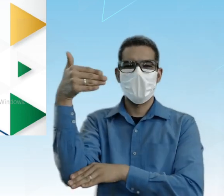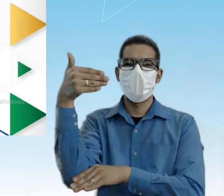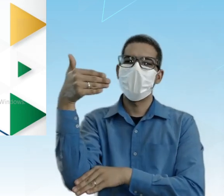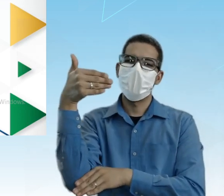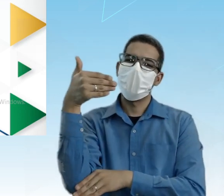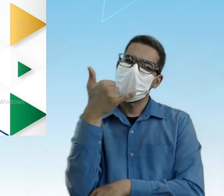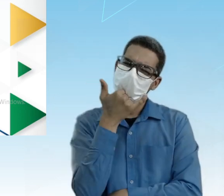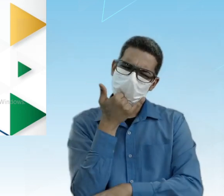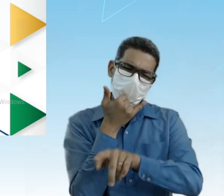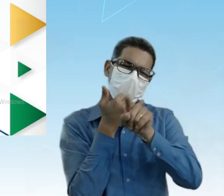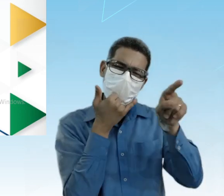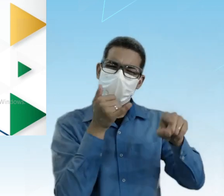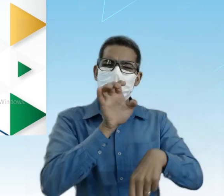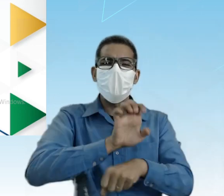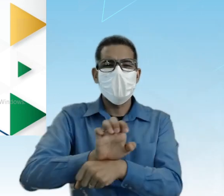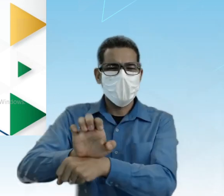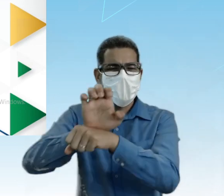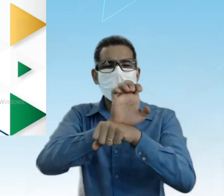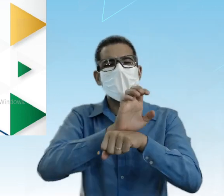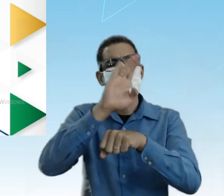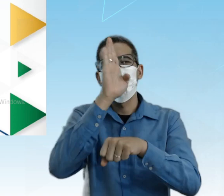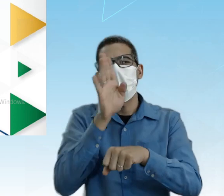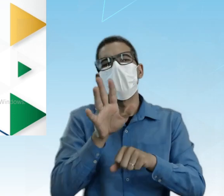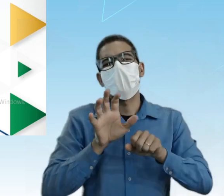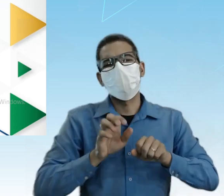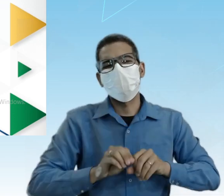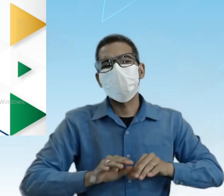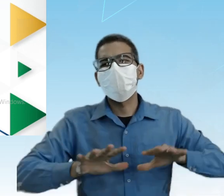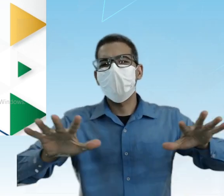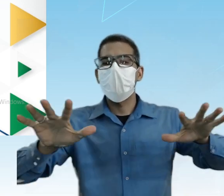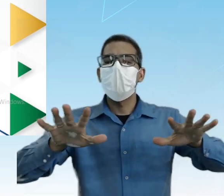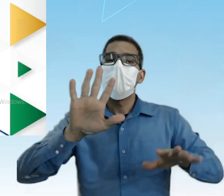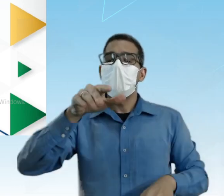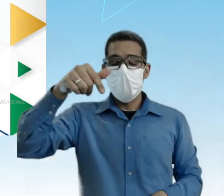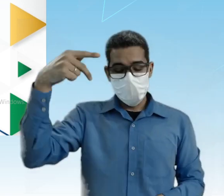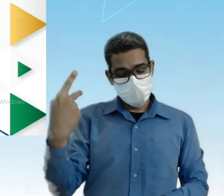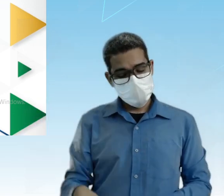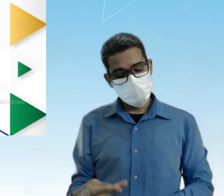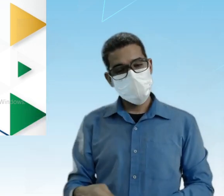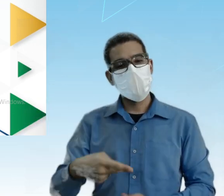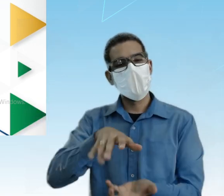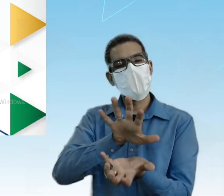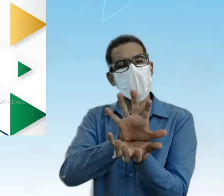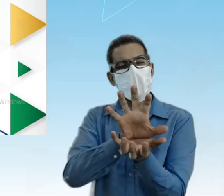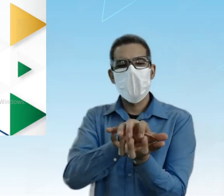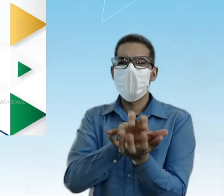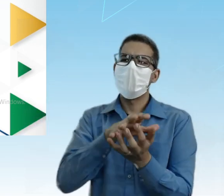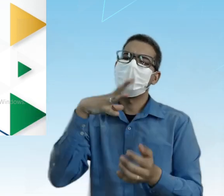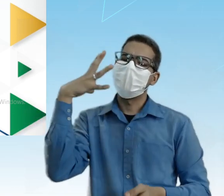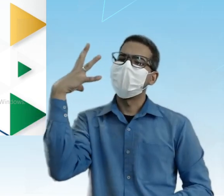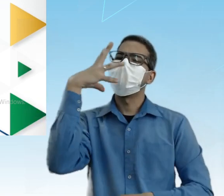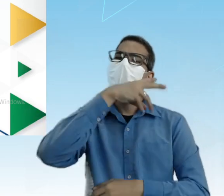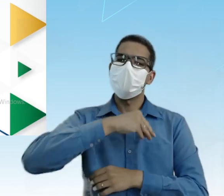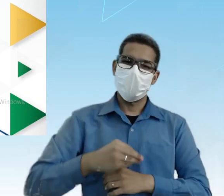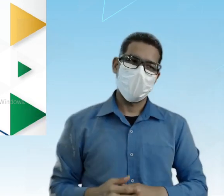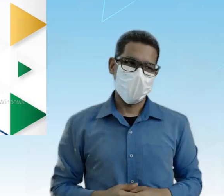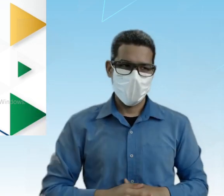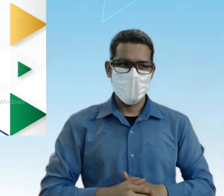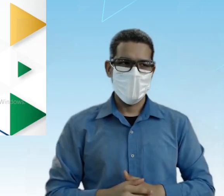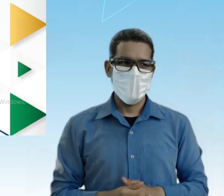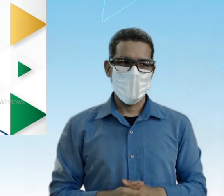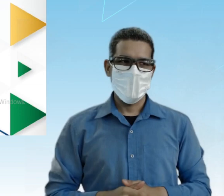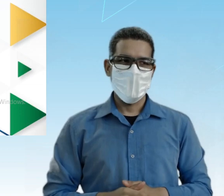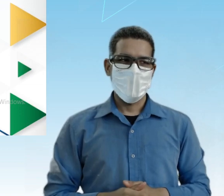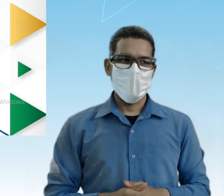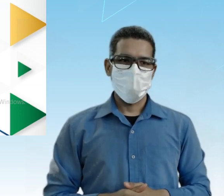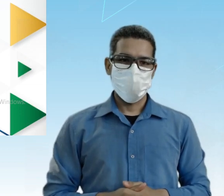Desculpa aí. Eu sei que é pelo Brasil todo, mas o nosso bandeira pernambucana é linda. Então vamos